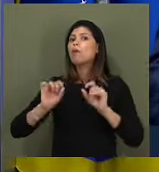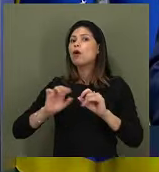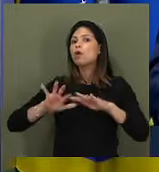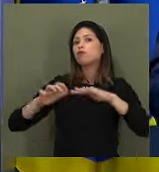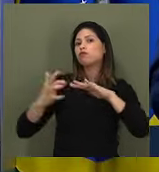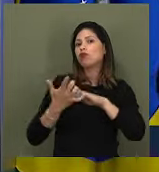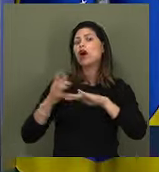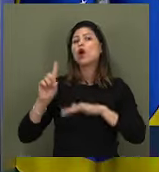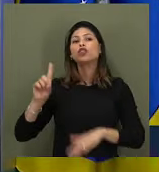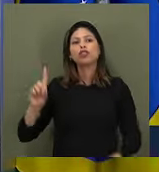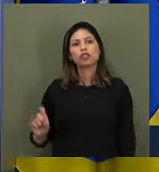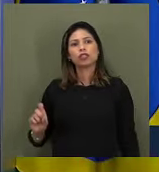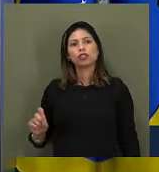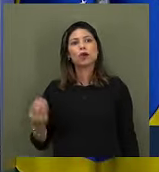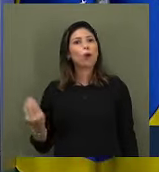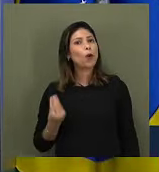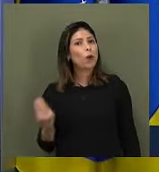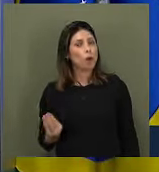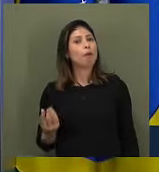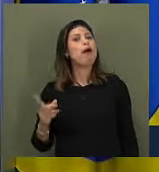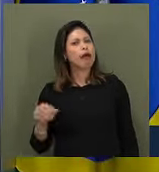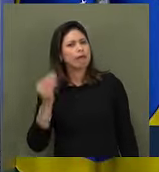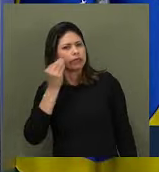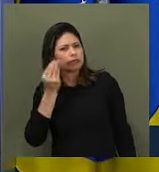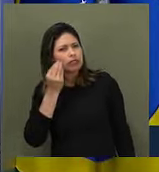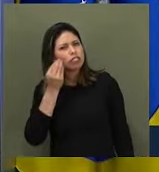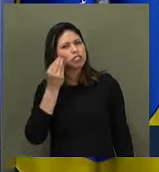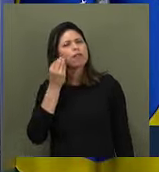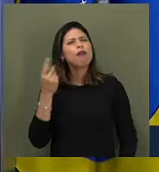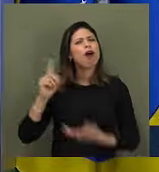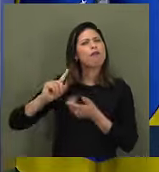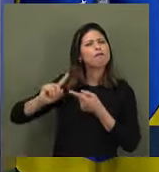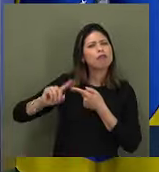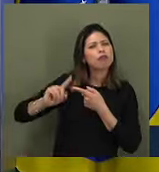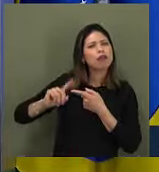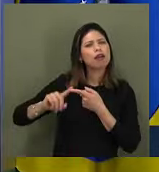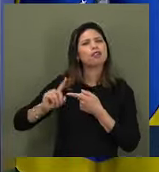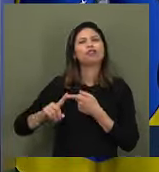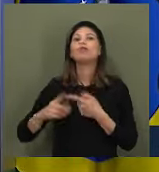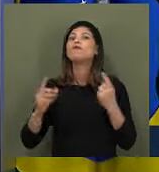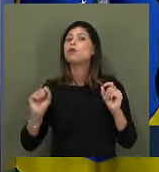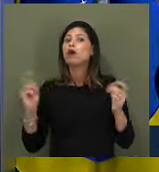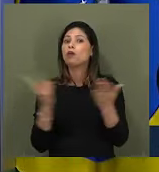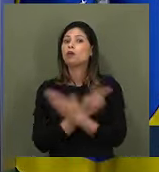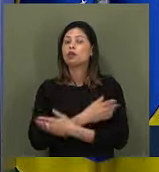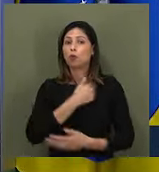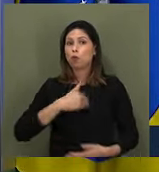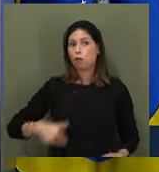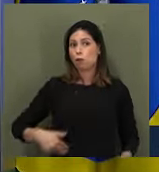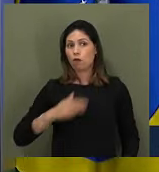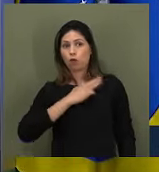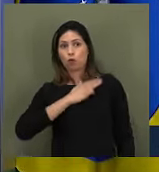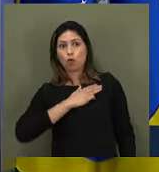sistema por isso numa atitude Vingativa o governo Lula cortou os recursos destinados a essa